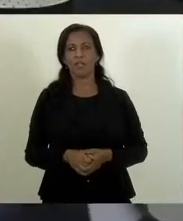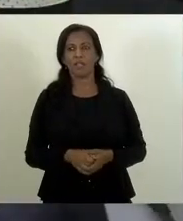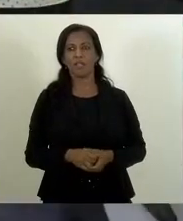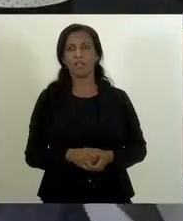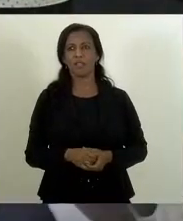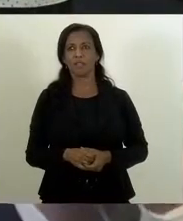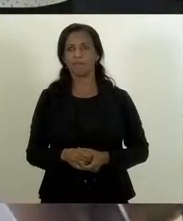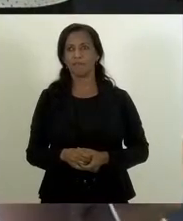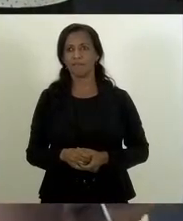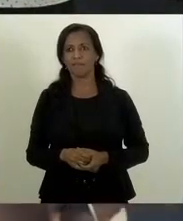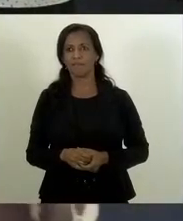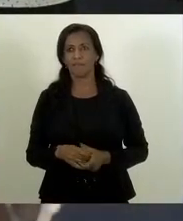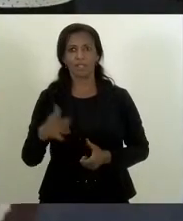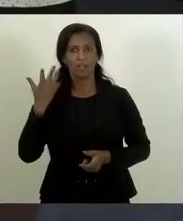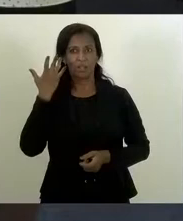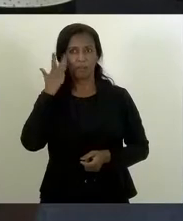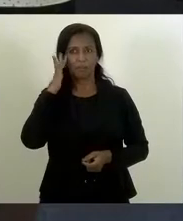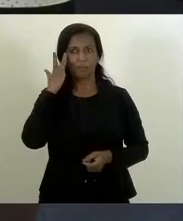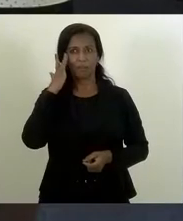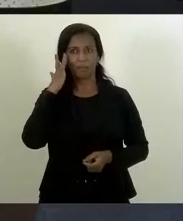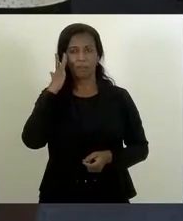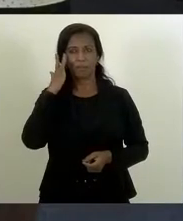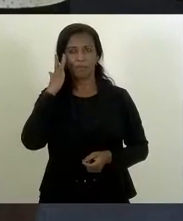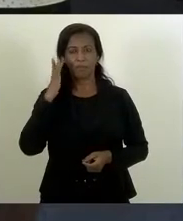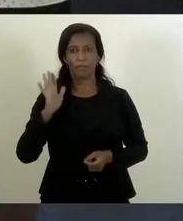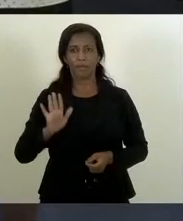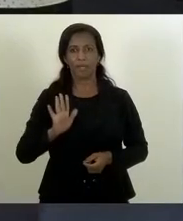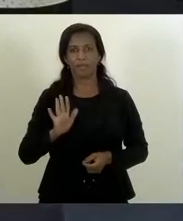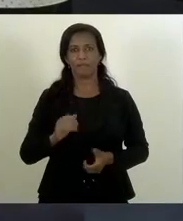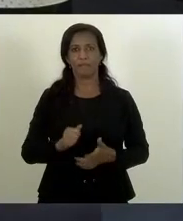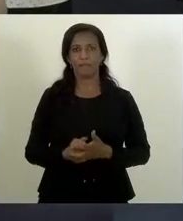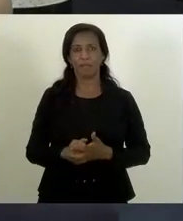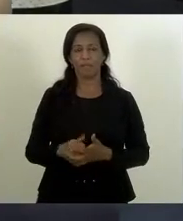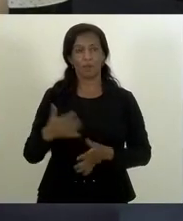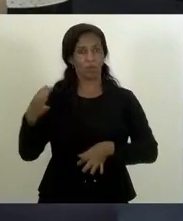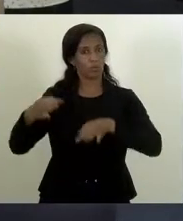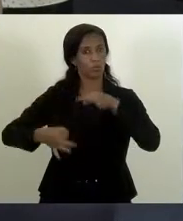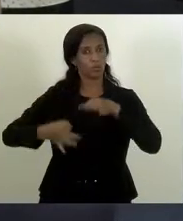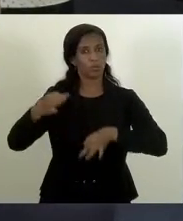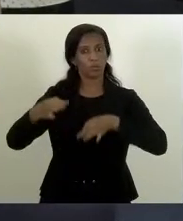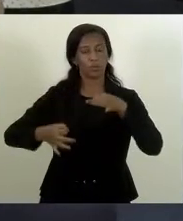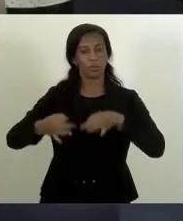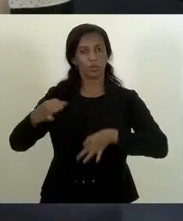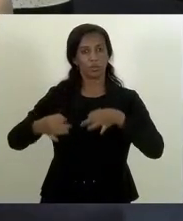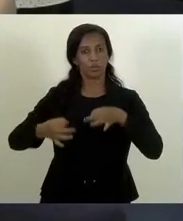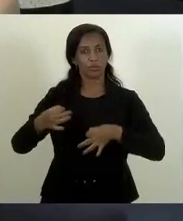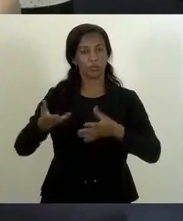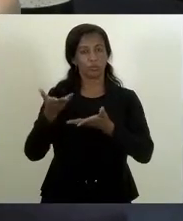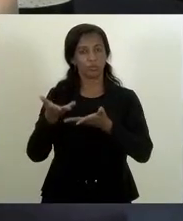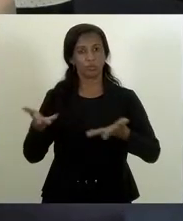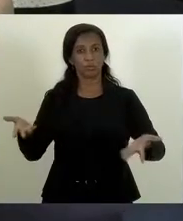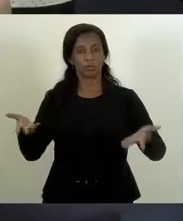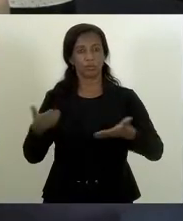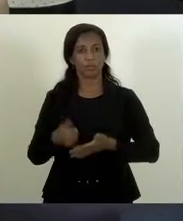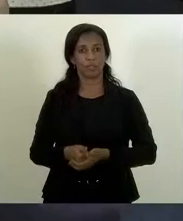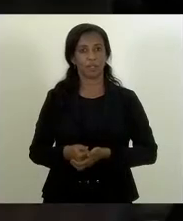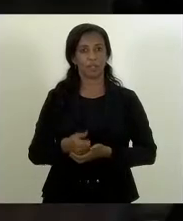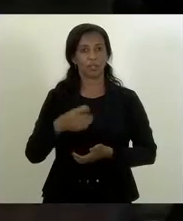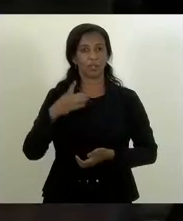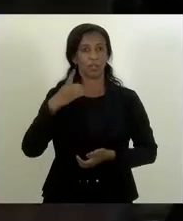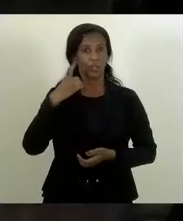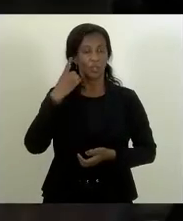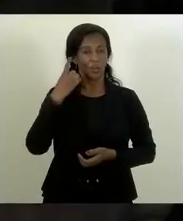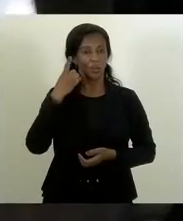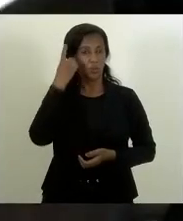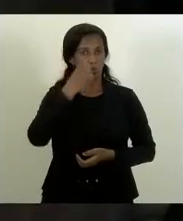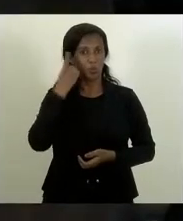Então, eu acho que é muito mais do que justo esta homenagem que o deputado